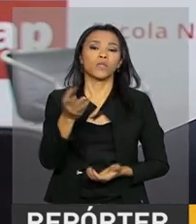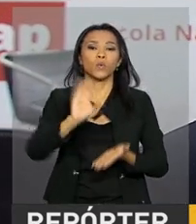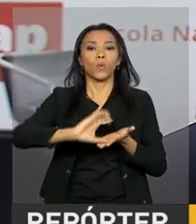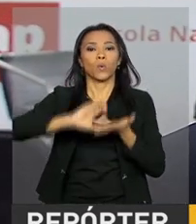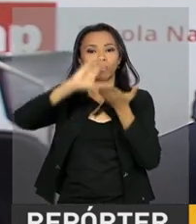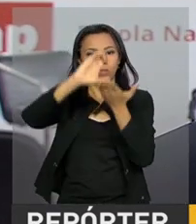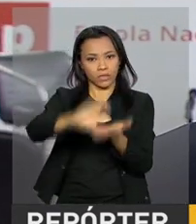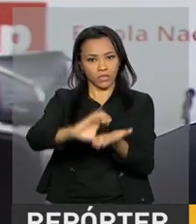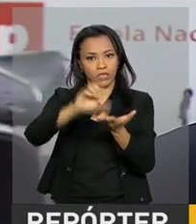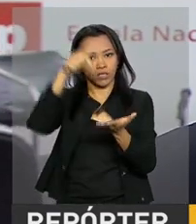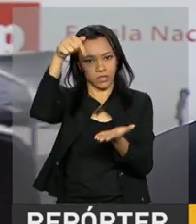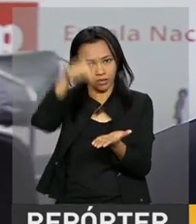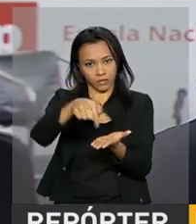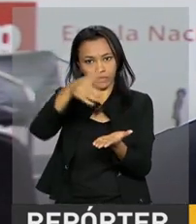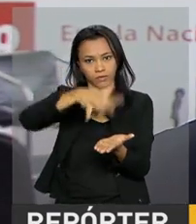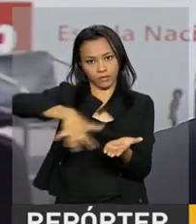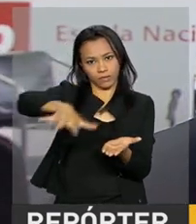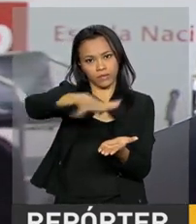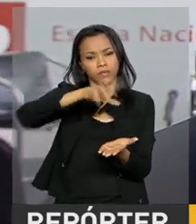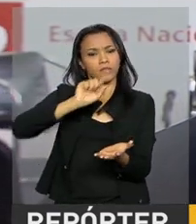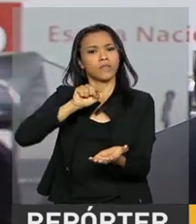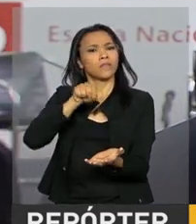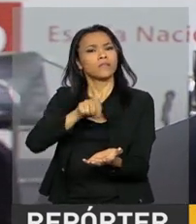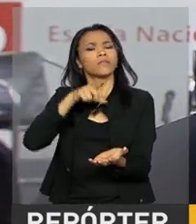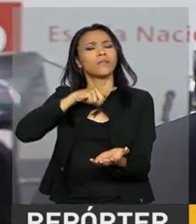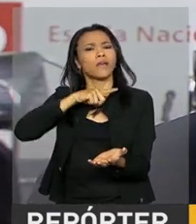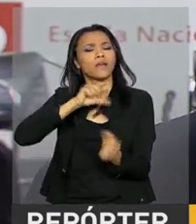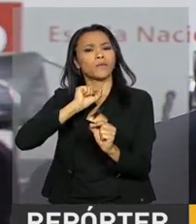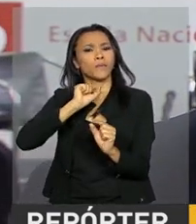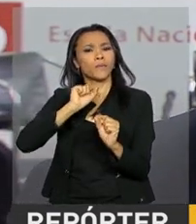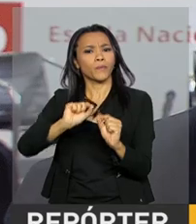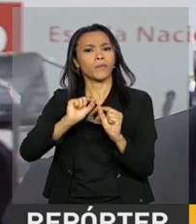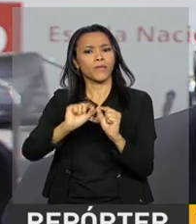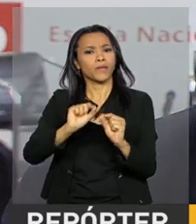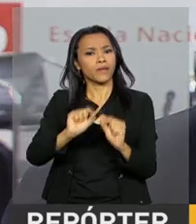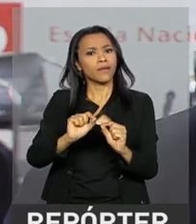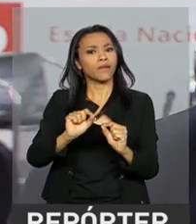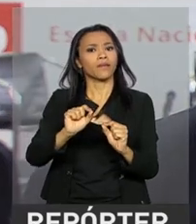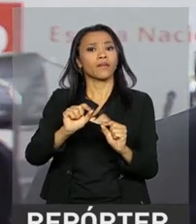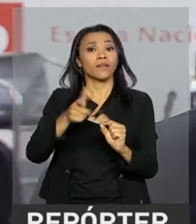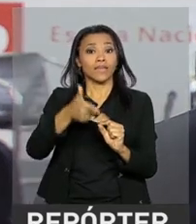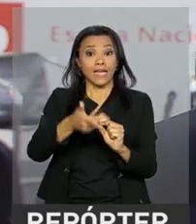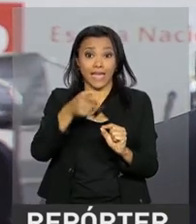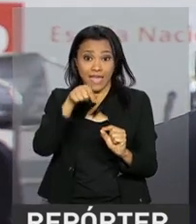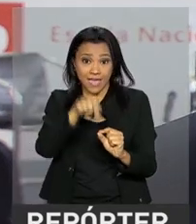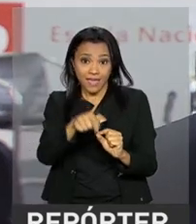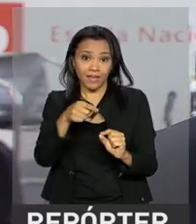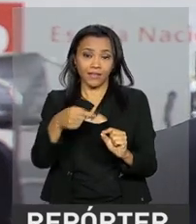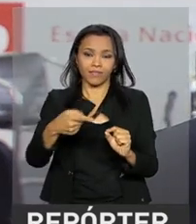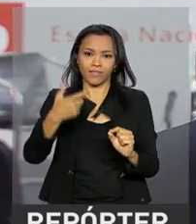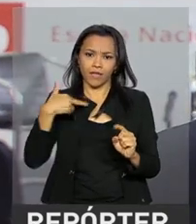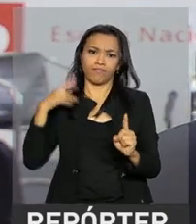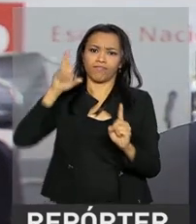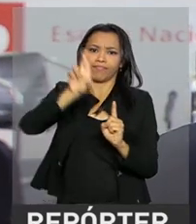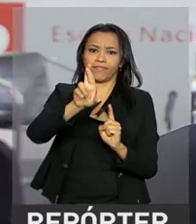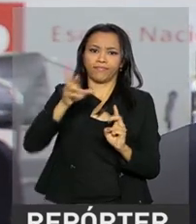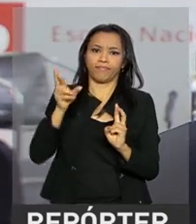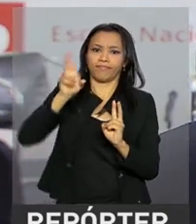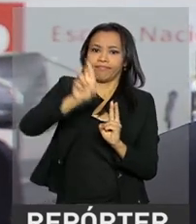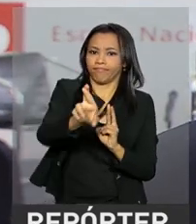desenvolvimento econômico e social ele traz um corte na sociedade no plano horizontal quer dizer traz representação de